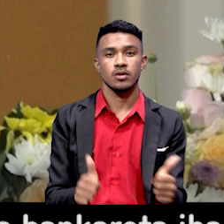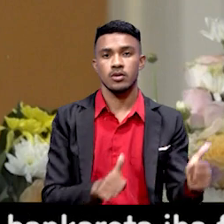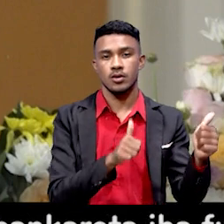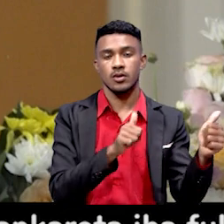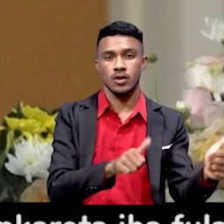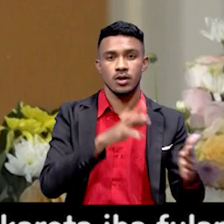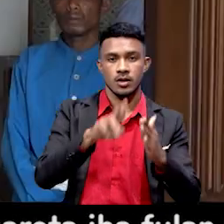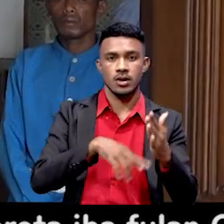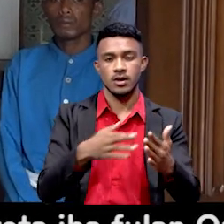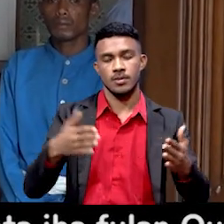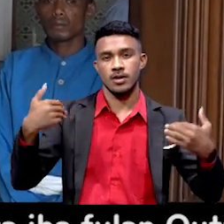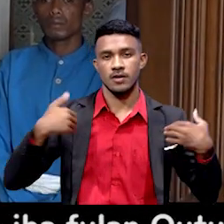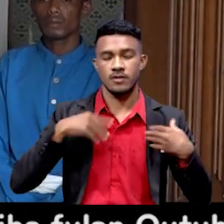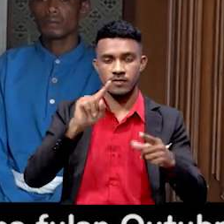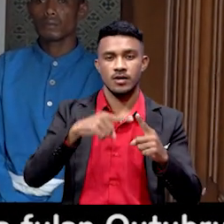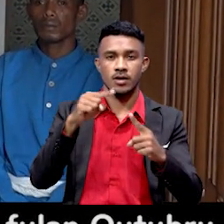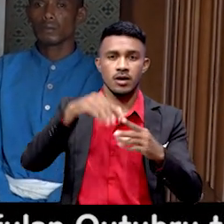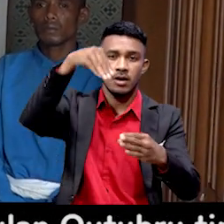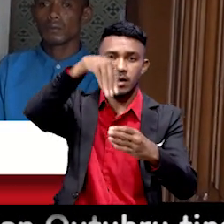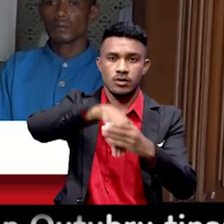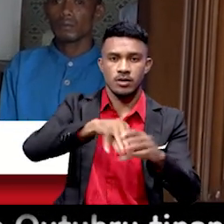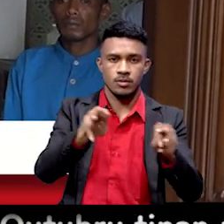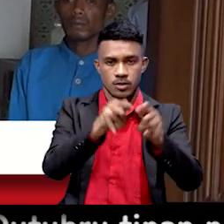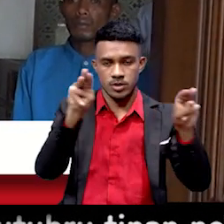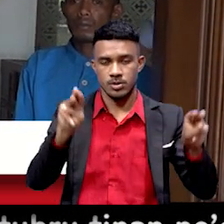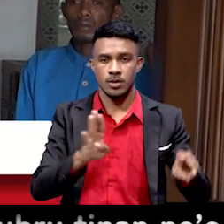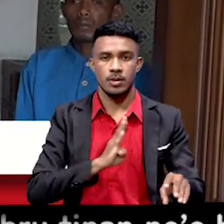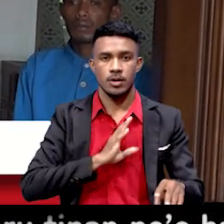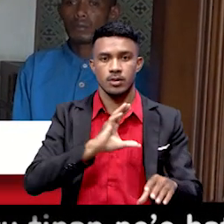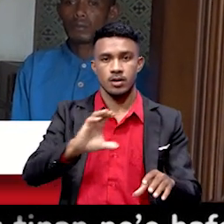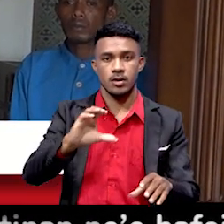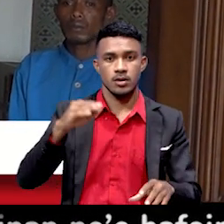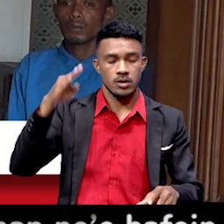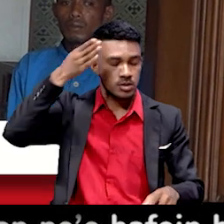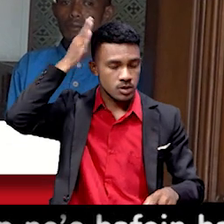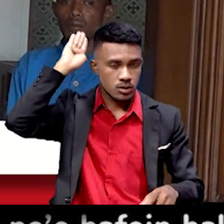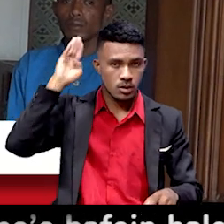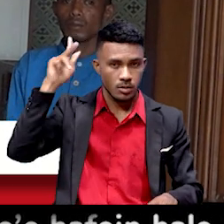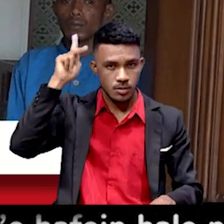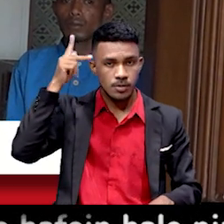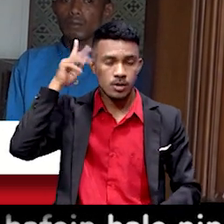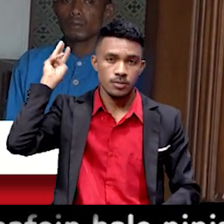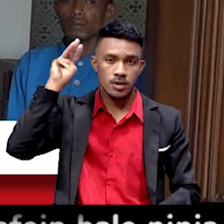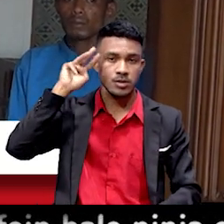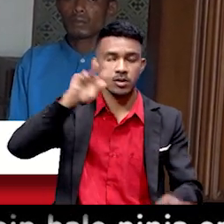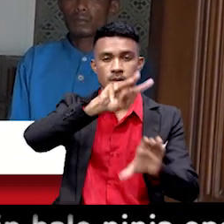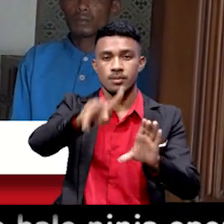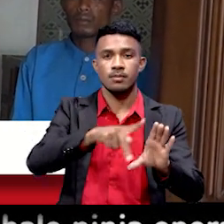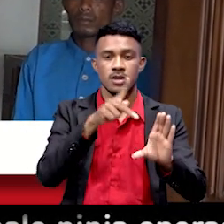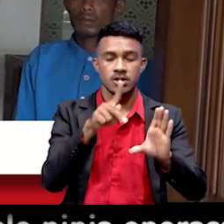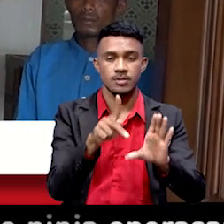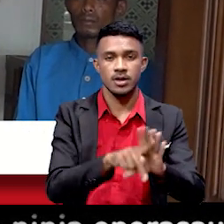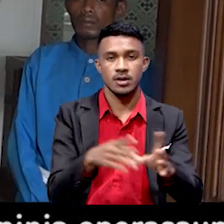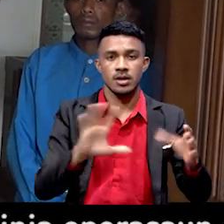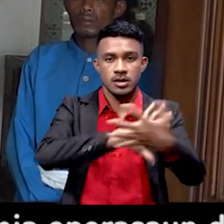wanhira se halau tiha Baucau, Senhor Primeiro-Ministro se rola parte iha cerimônia